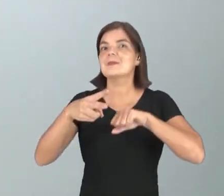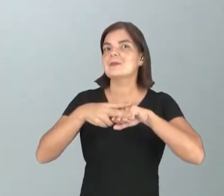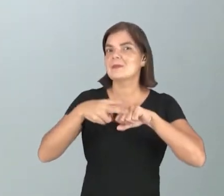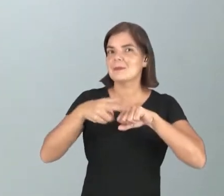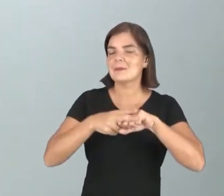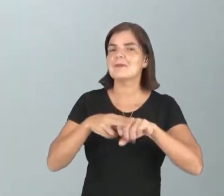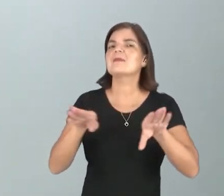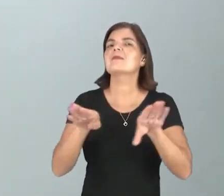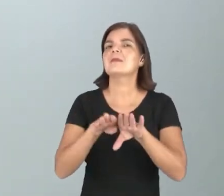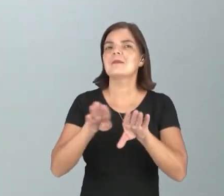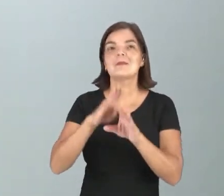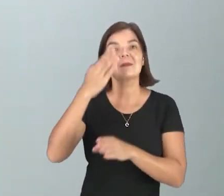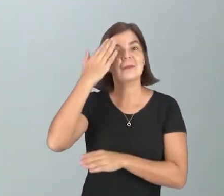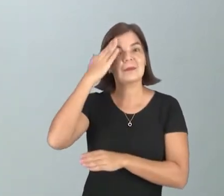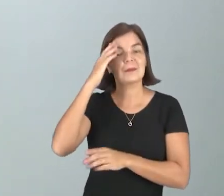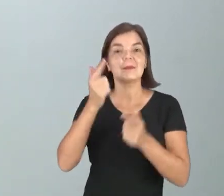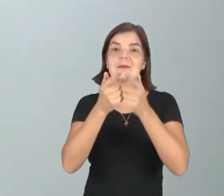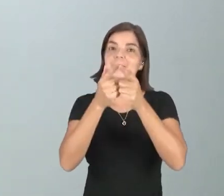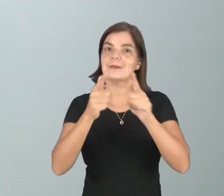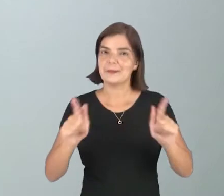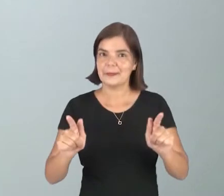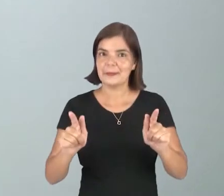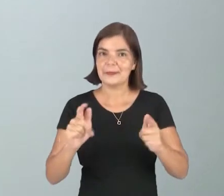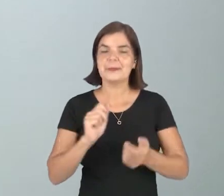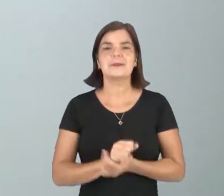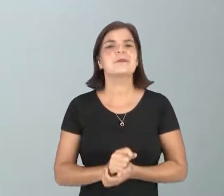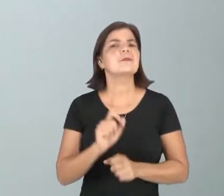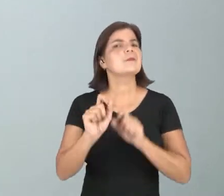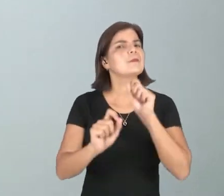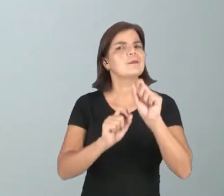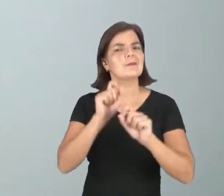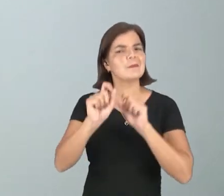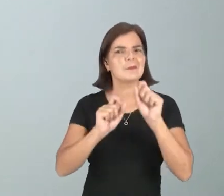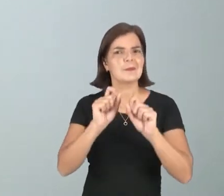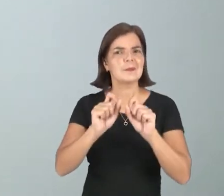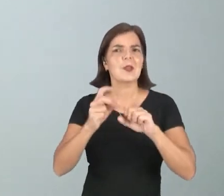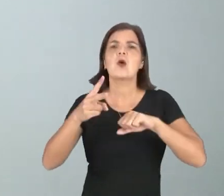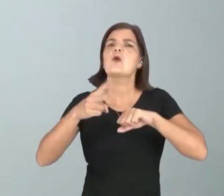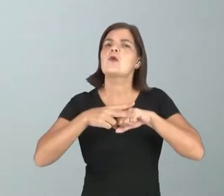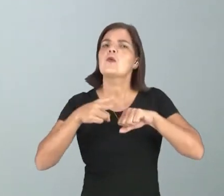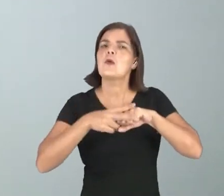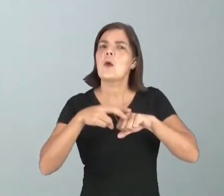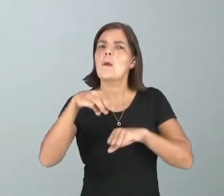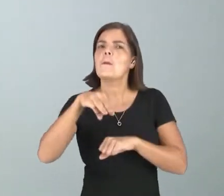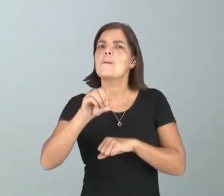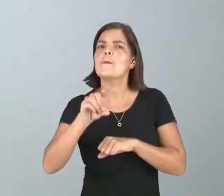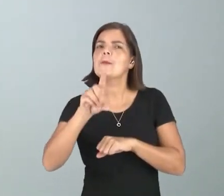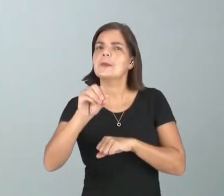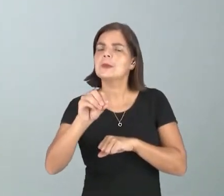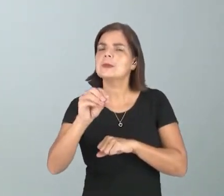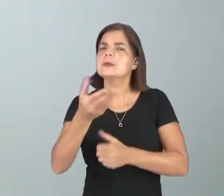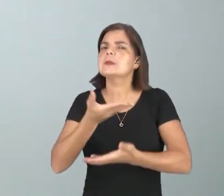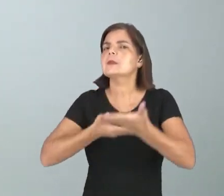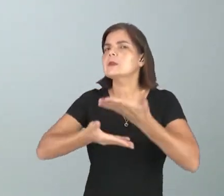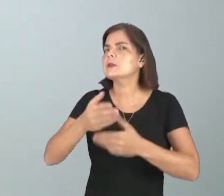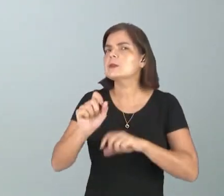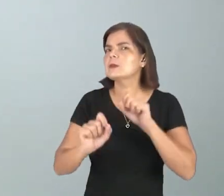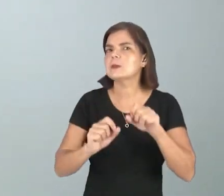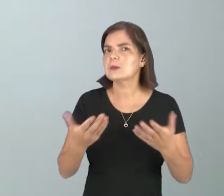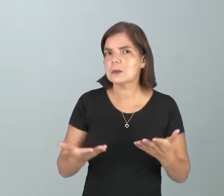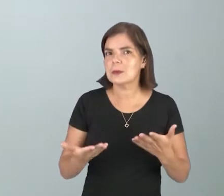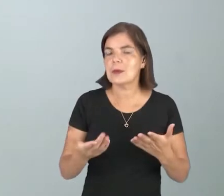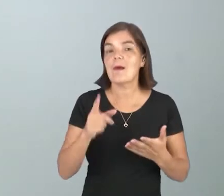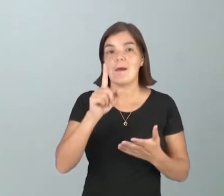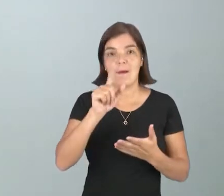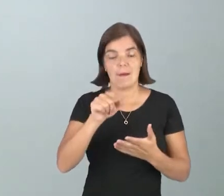compreendendo a gramática normativa o que que é o modo verbal que que está relacionado modo verbal o modo